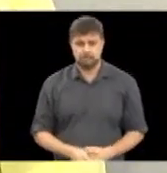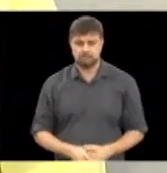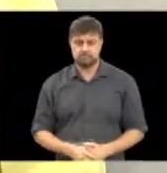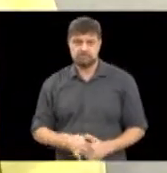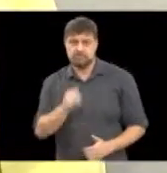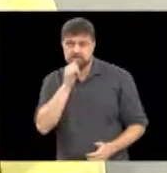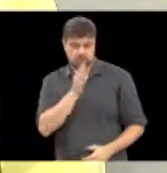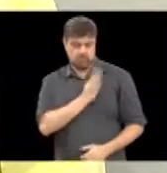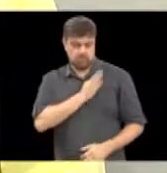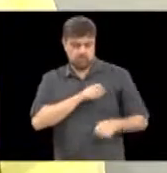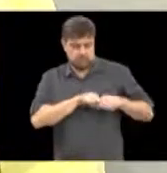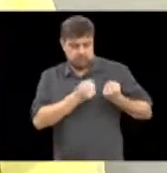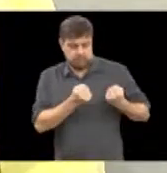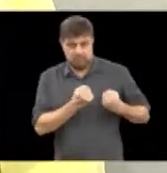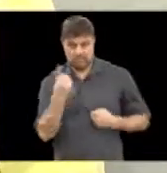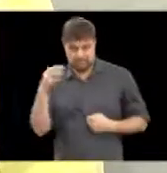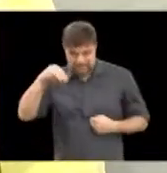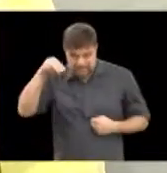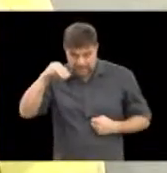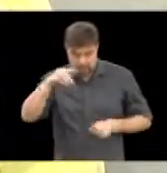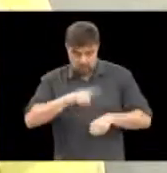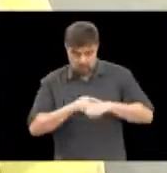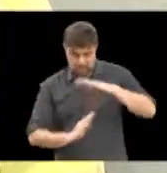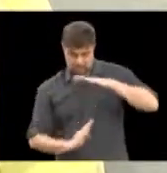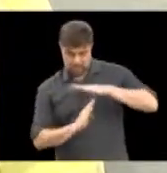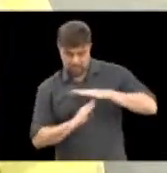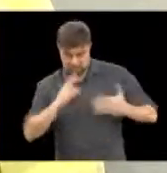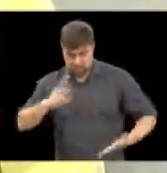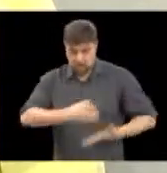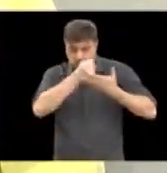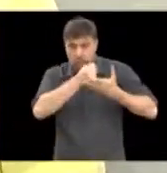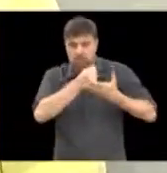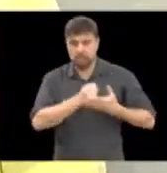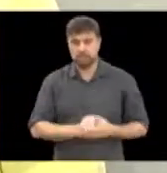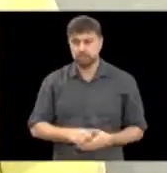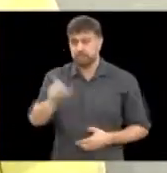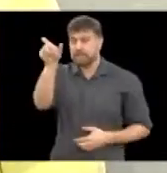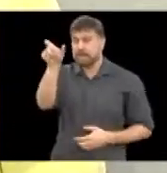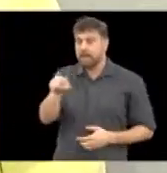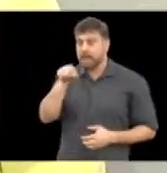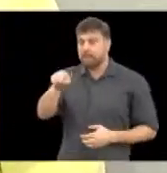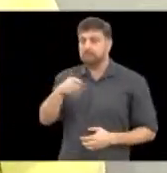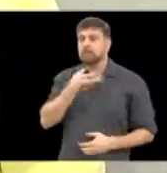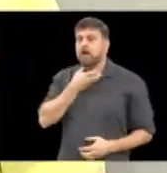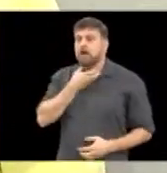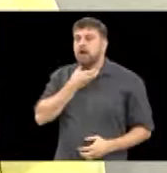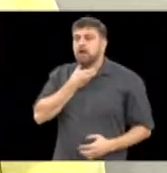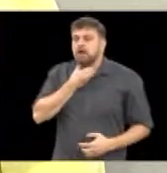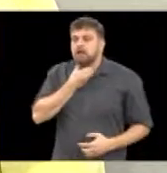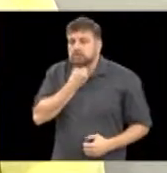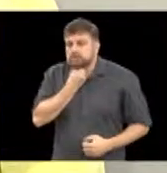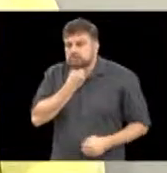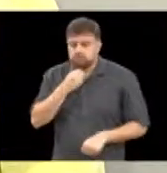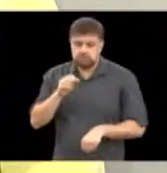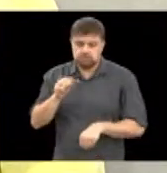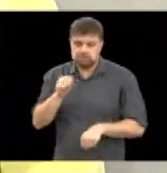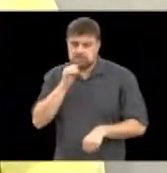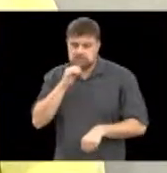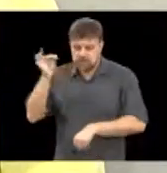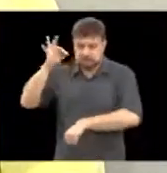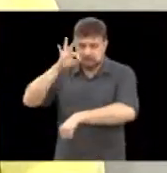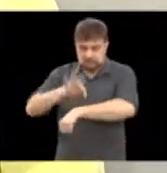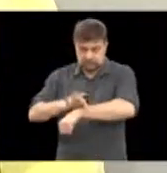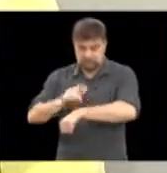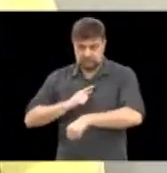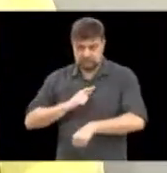um infarto, por exemplo. Acho que a pessoa tem 10 minutos para ser socorrida. Alguém que está tendo essa crise alérgica, que levou uma picada e é